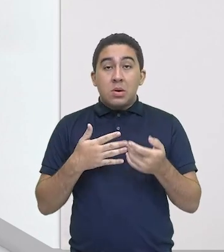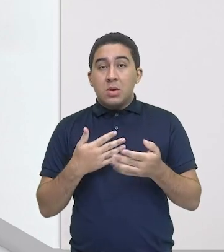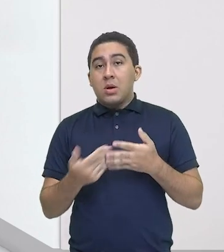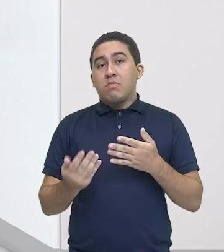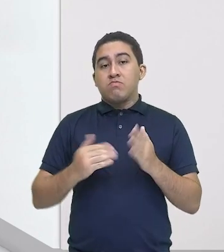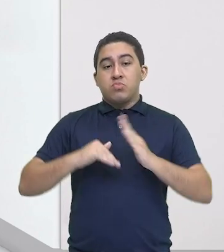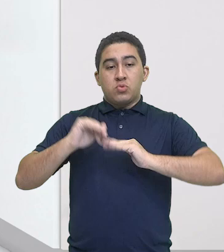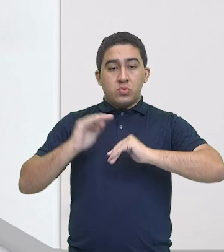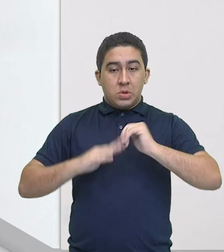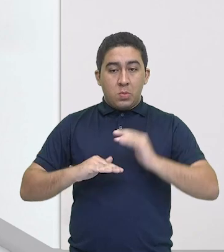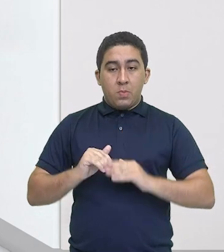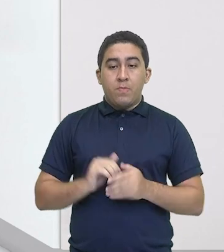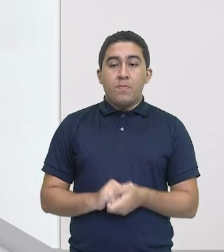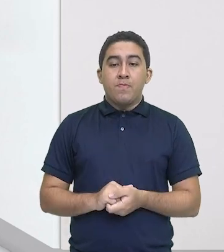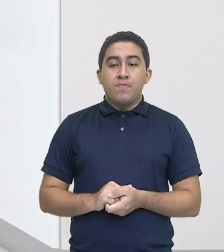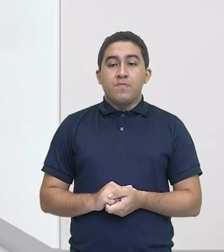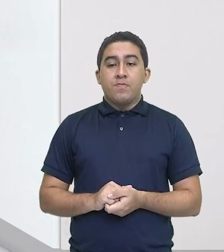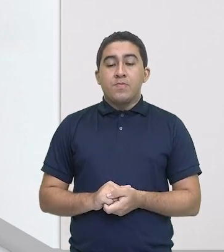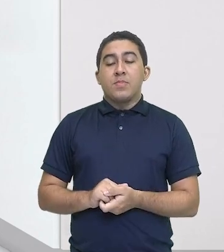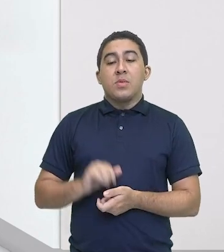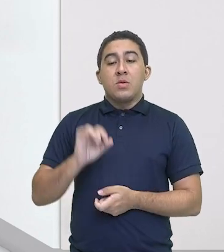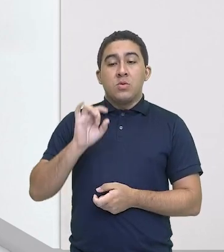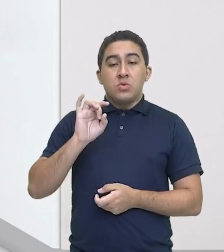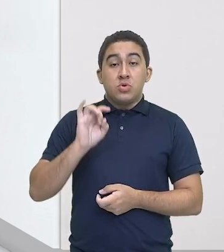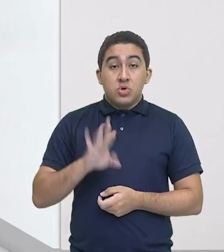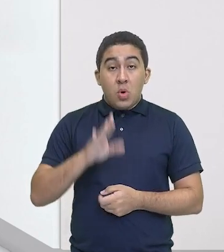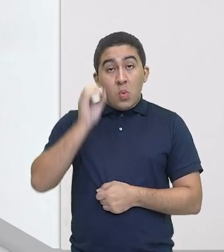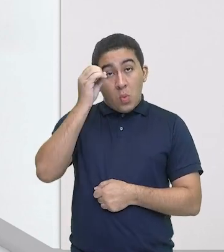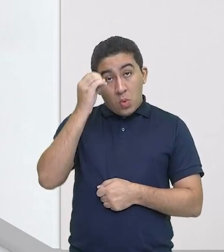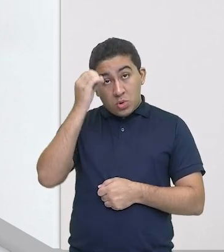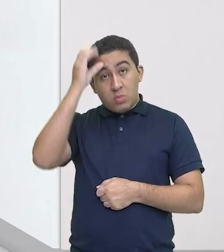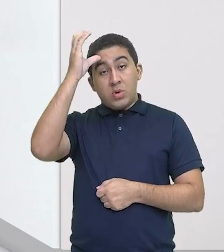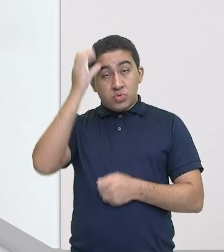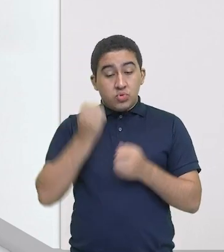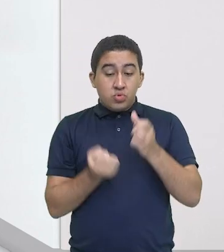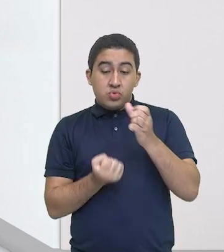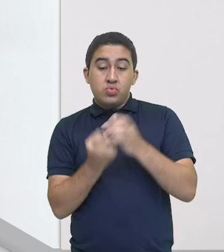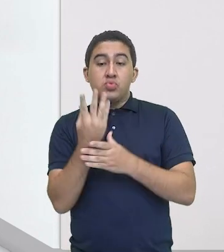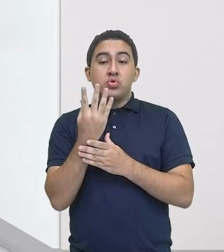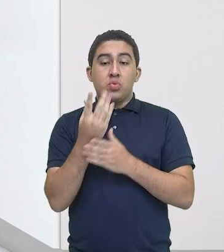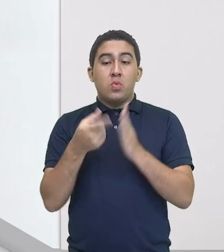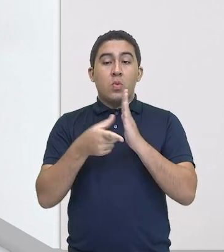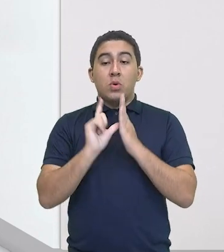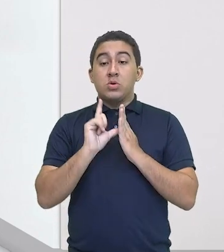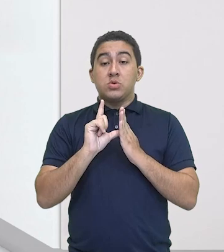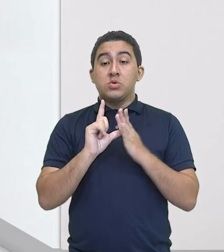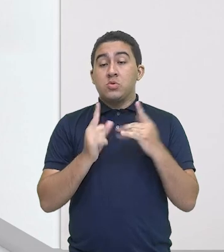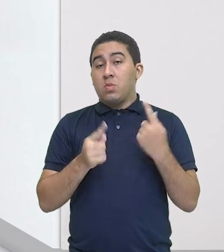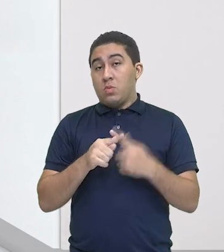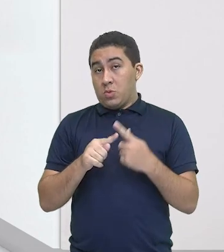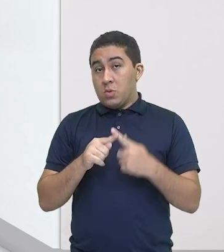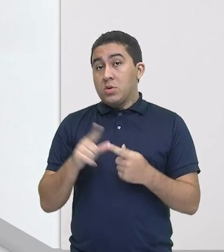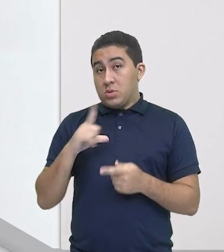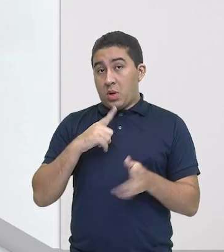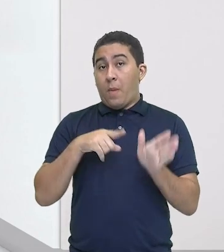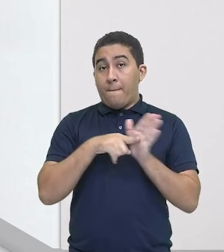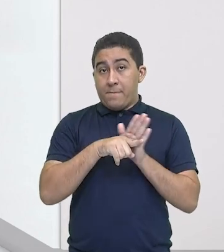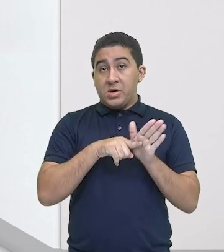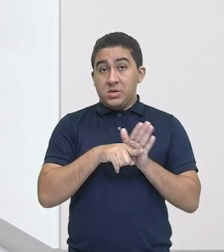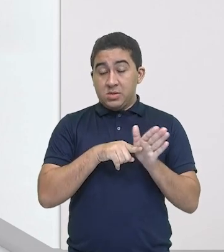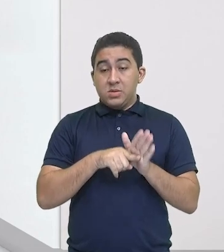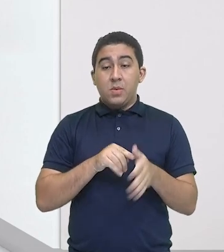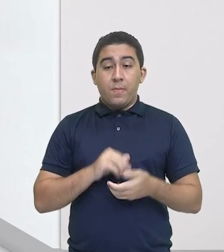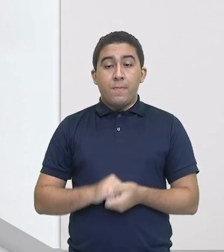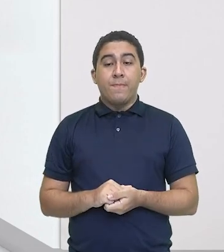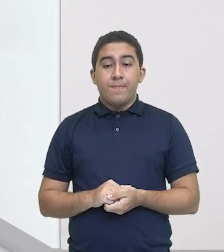ele só existe aquele conhecimento científico, né, porque existe essa investigação,